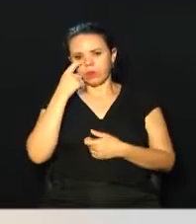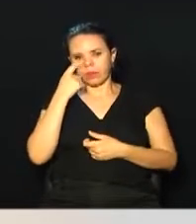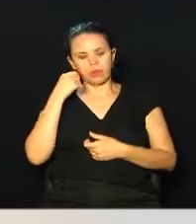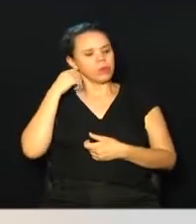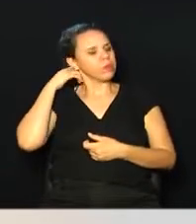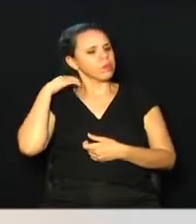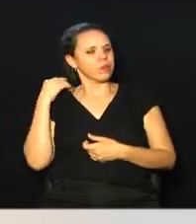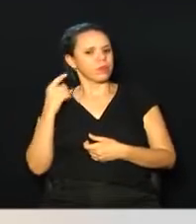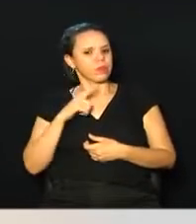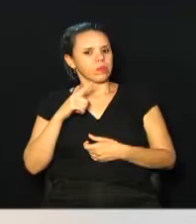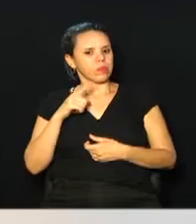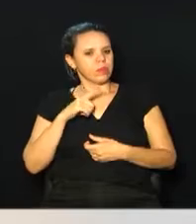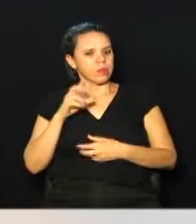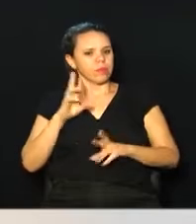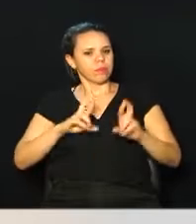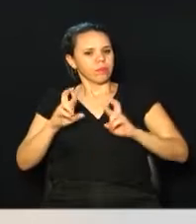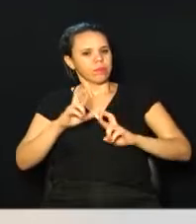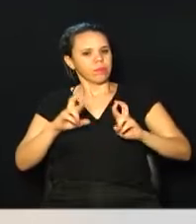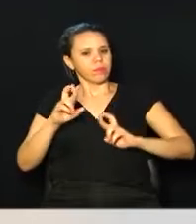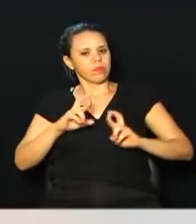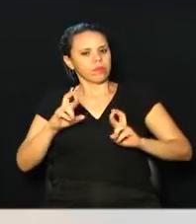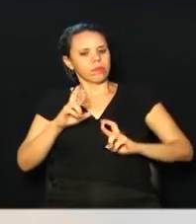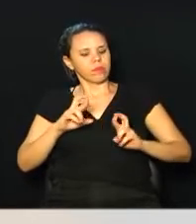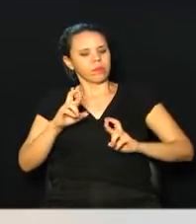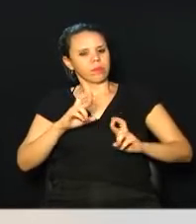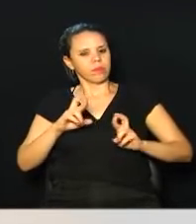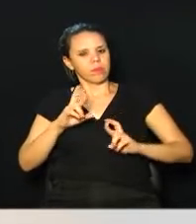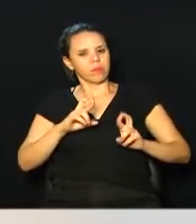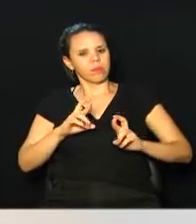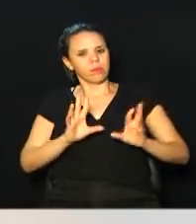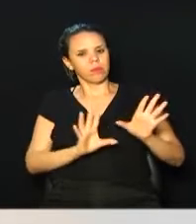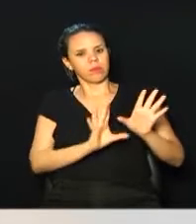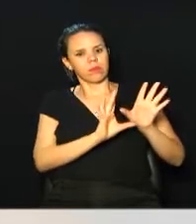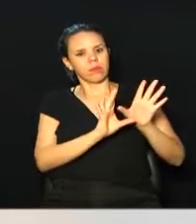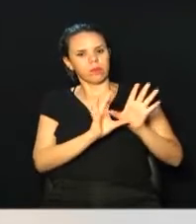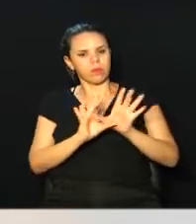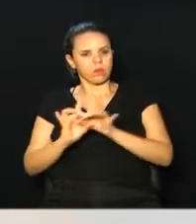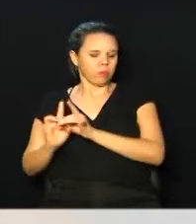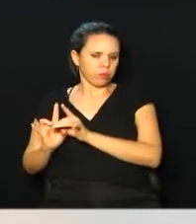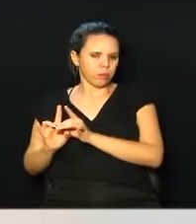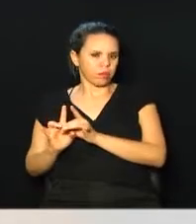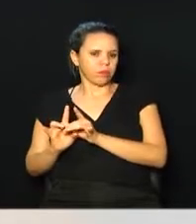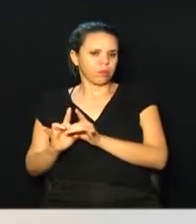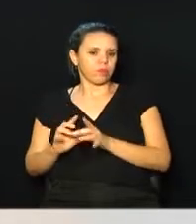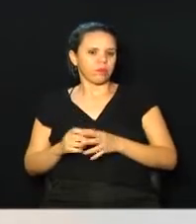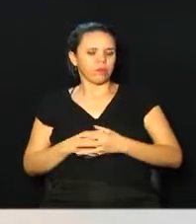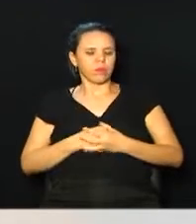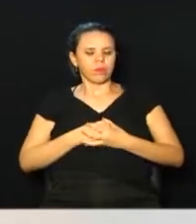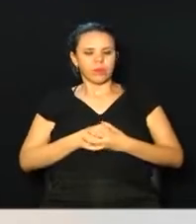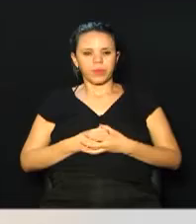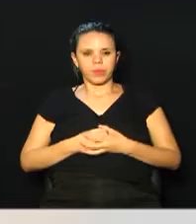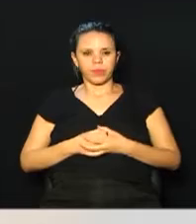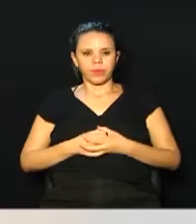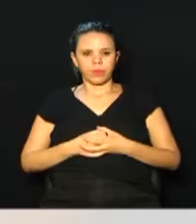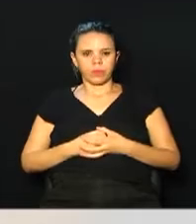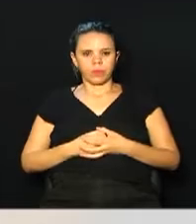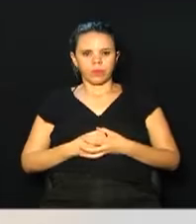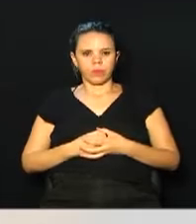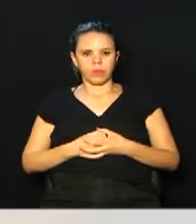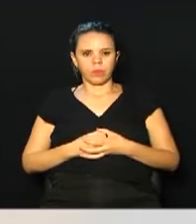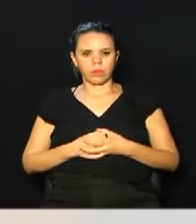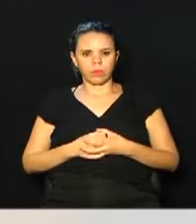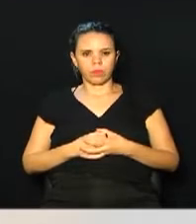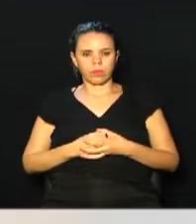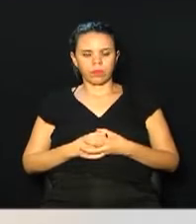ser analisadas dentro de um contexto maior, que é o